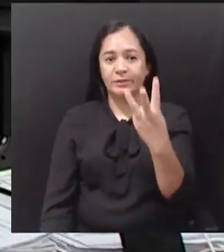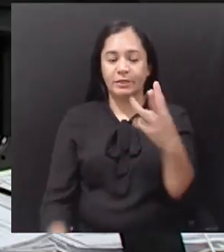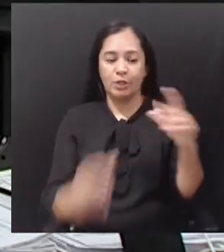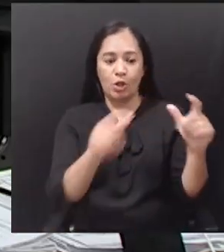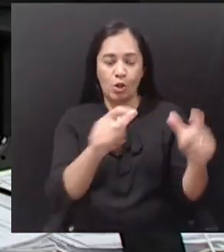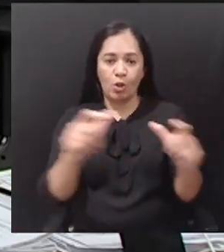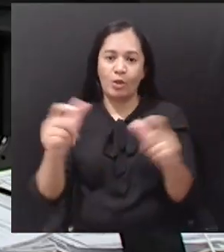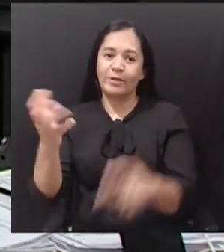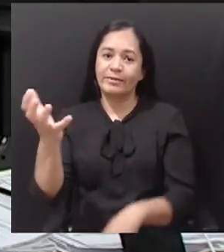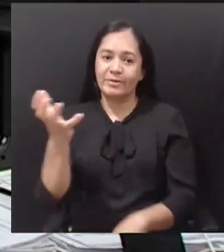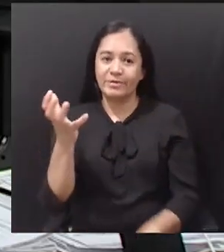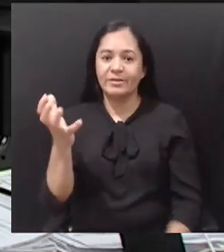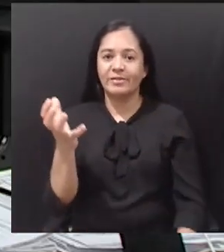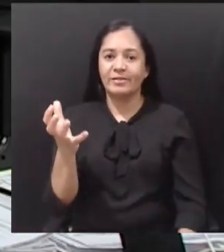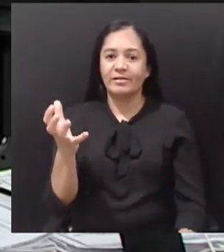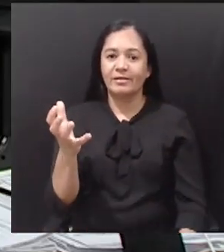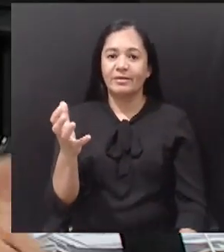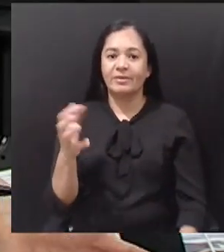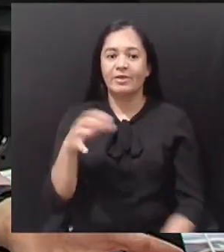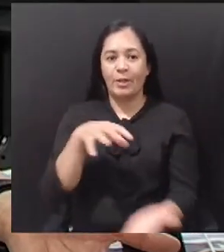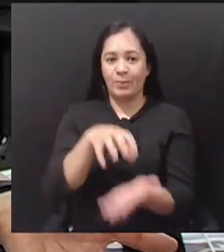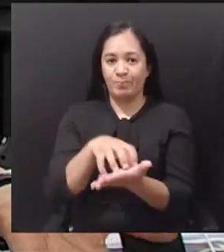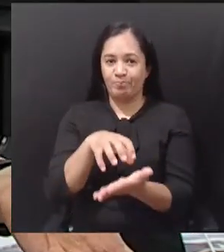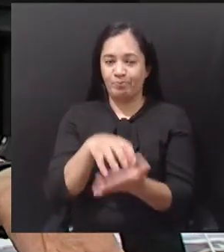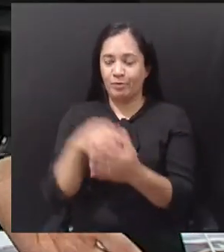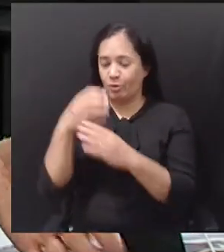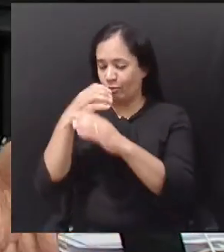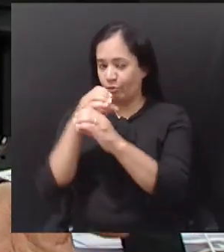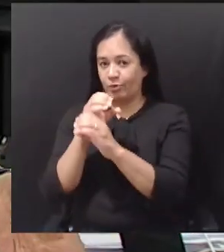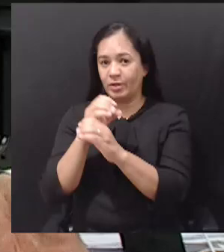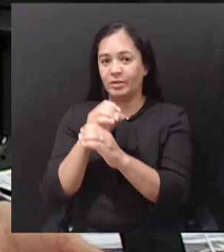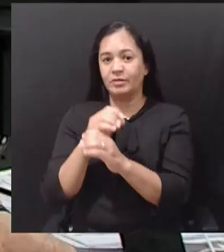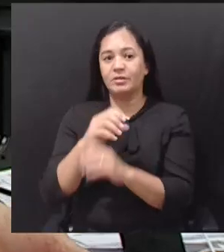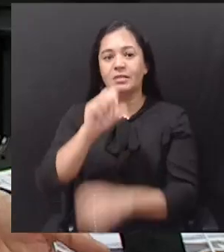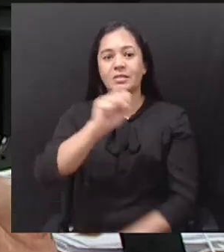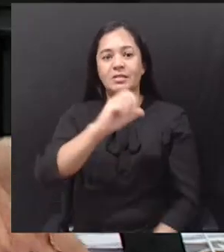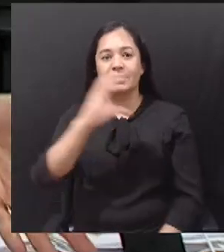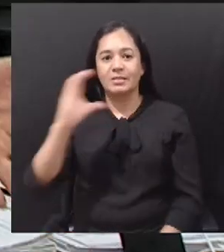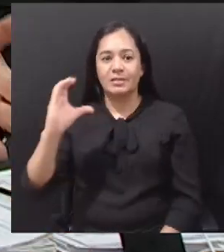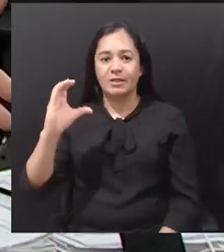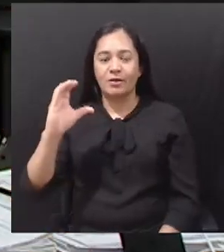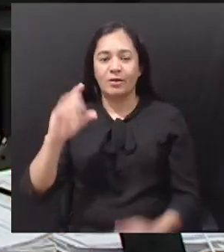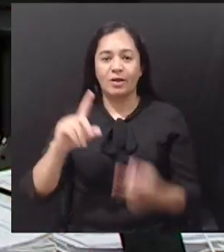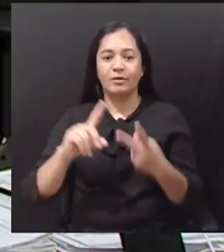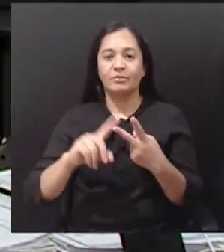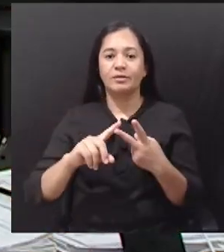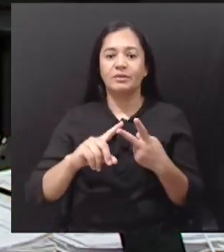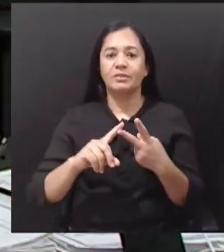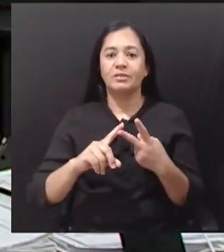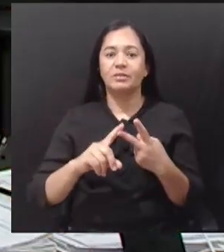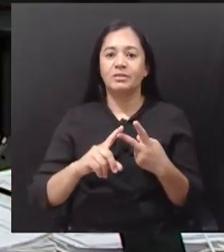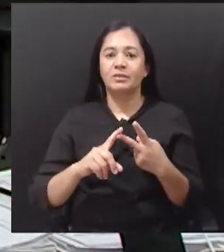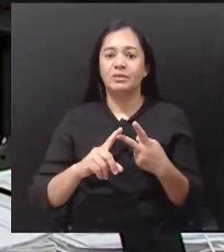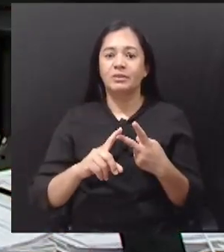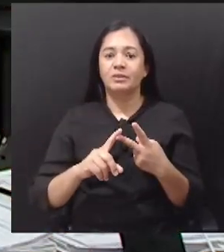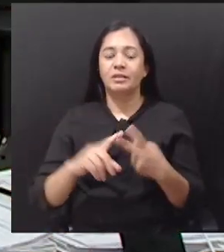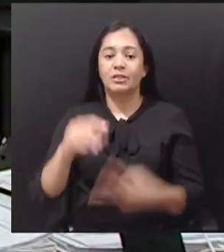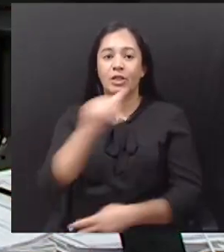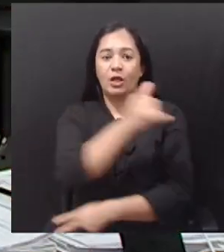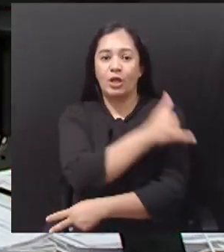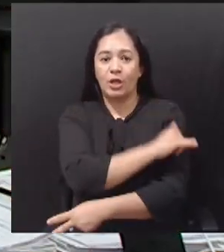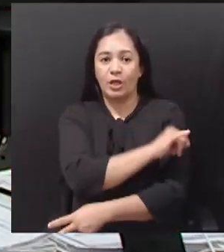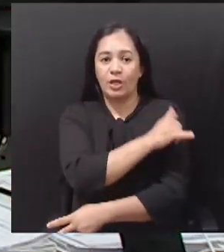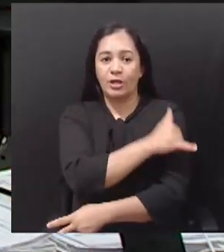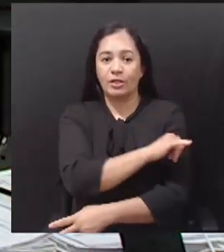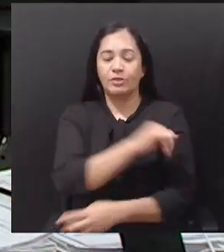queriam sediar esse laboratório. Era São Carlos, né, no interior de São Paulo, tinha Rio de Janeiro, tinha uma proposta também,